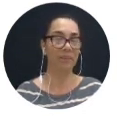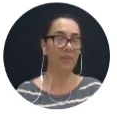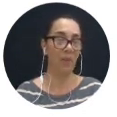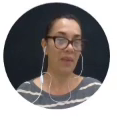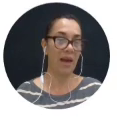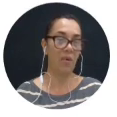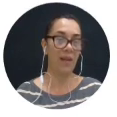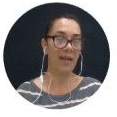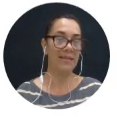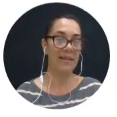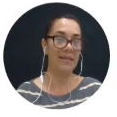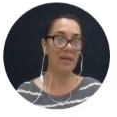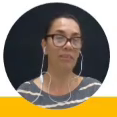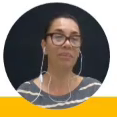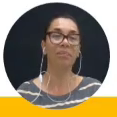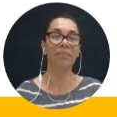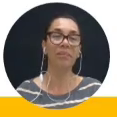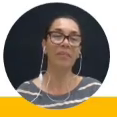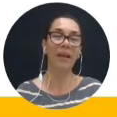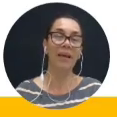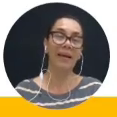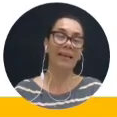aqui, então, agora nessa questão